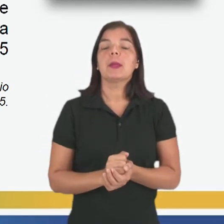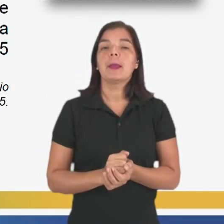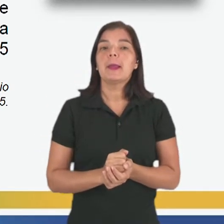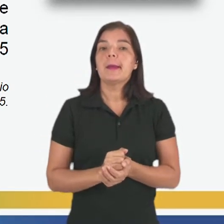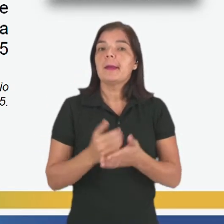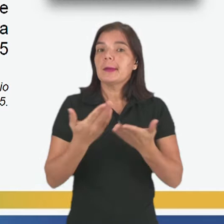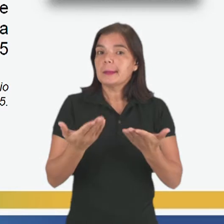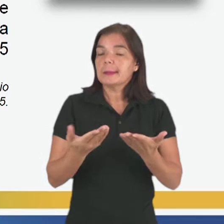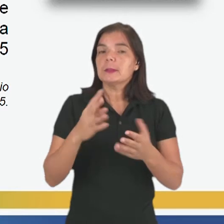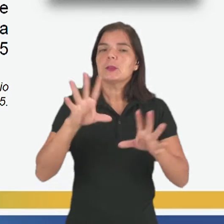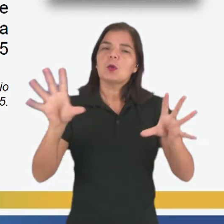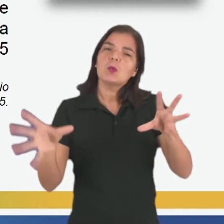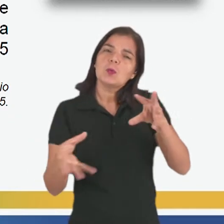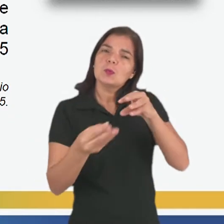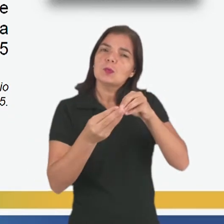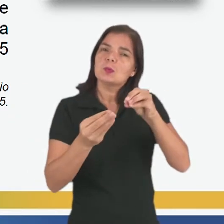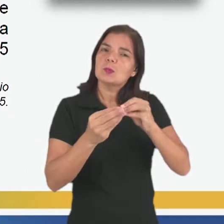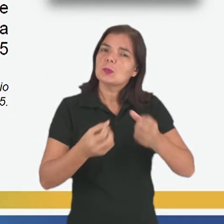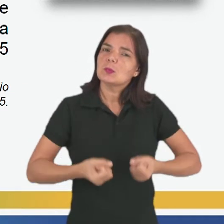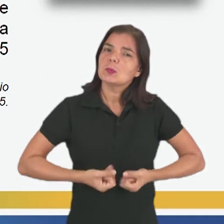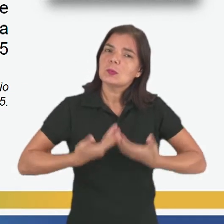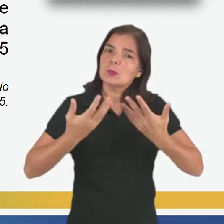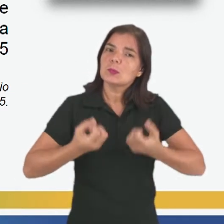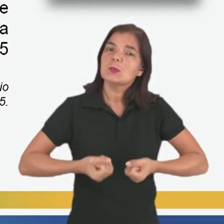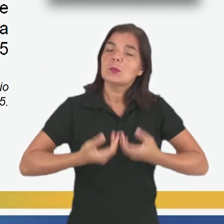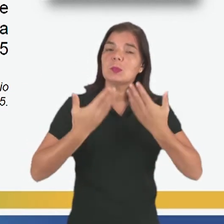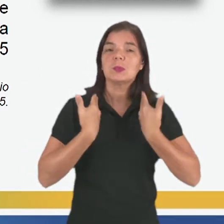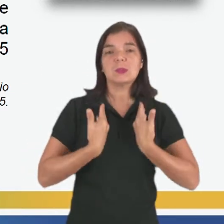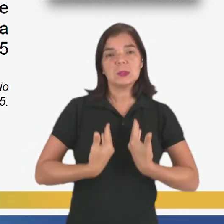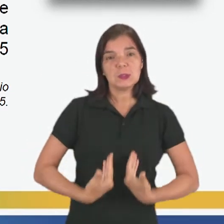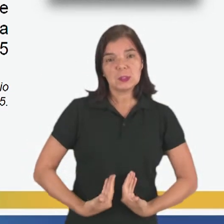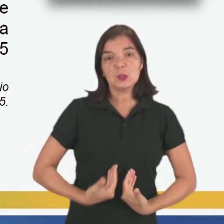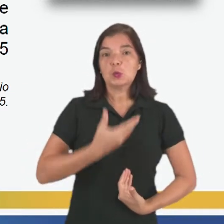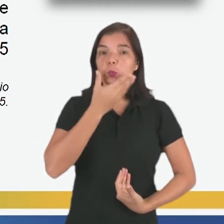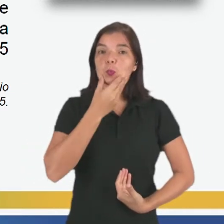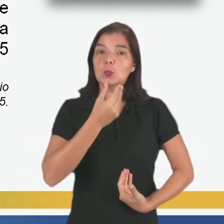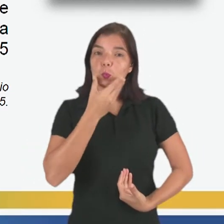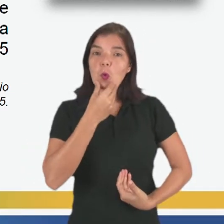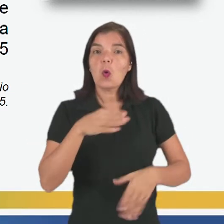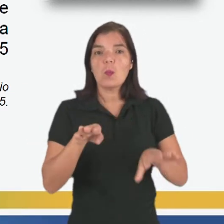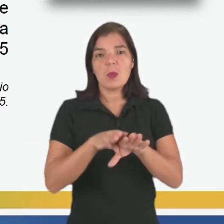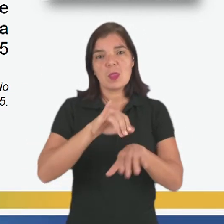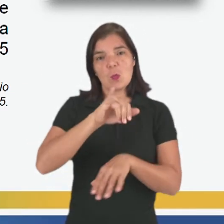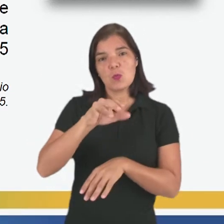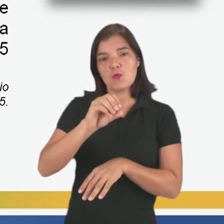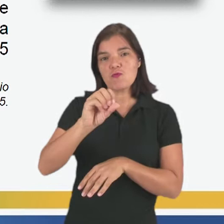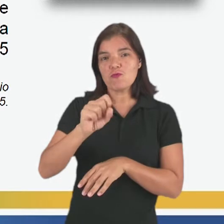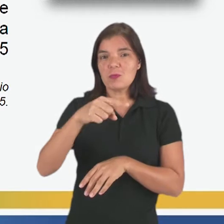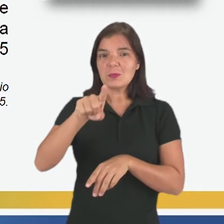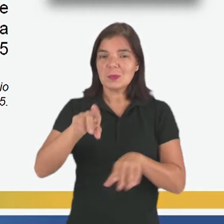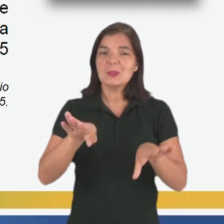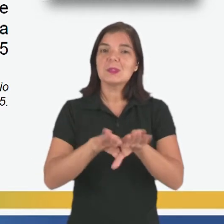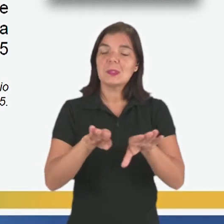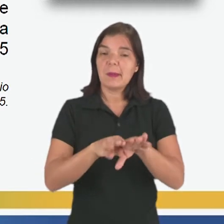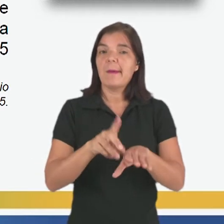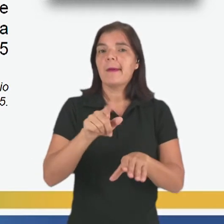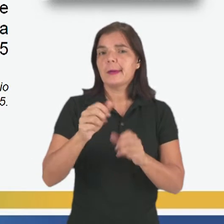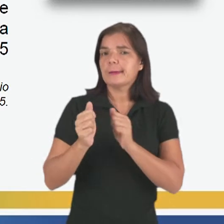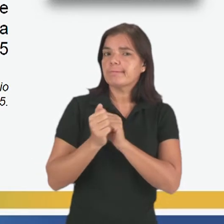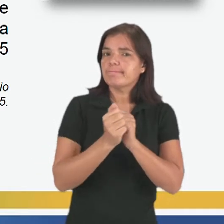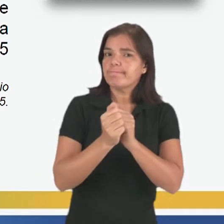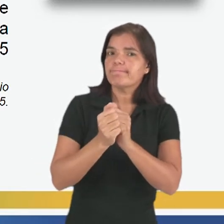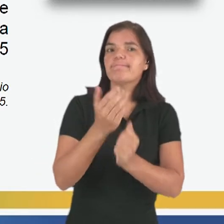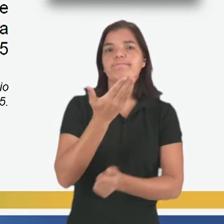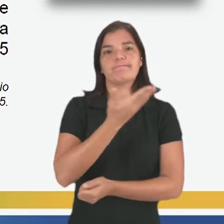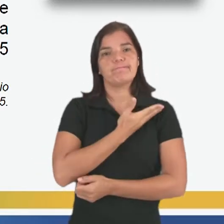Roxo, resume-se na expressão cansada de Tião e de José Carlos Silva, que acompanhou